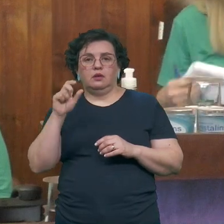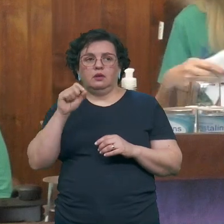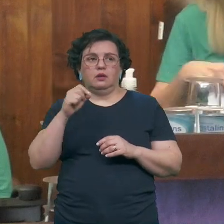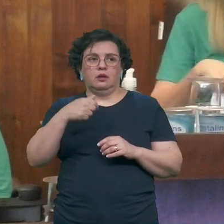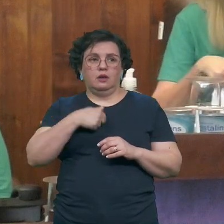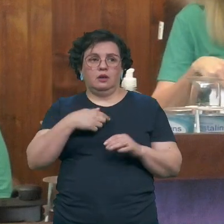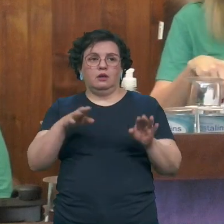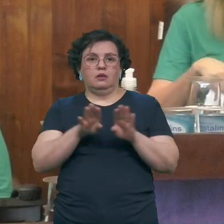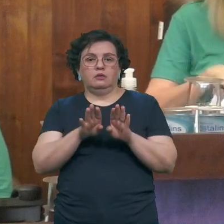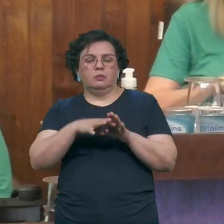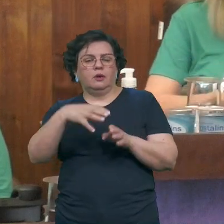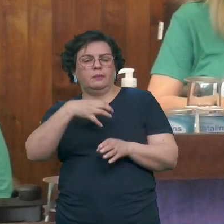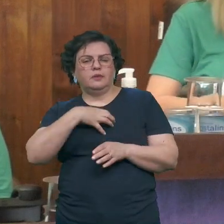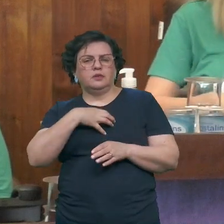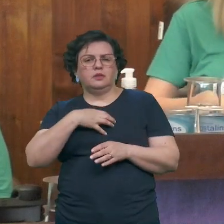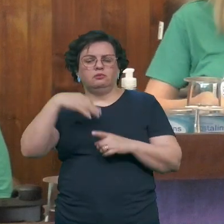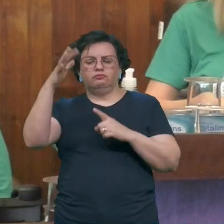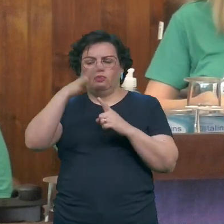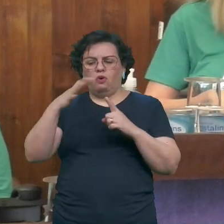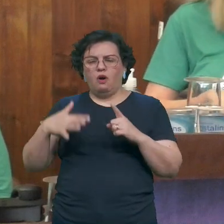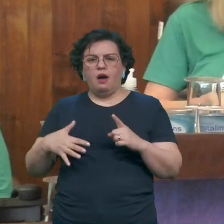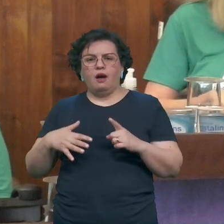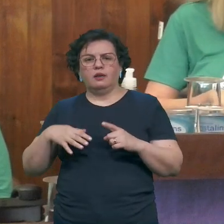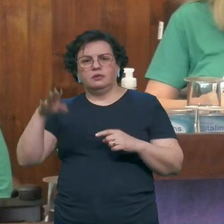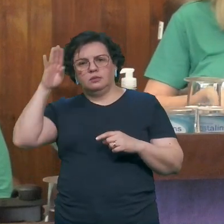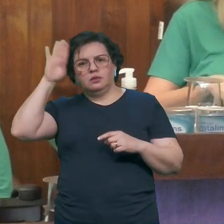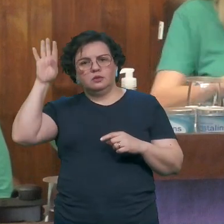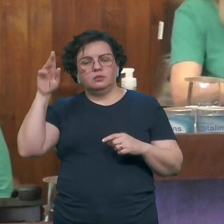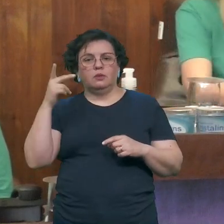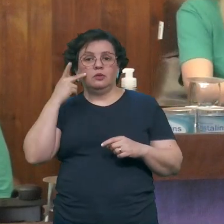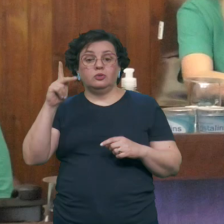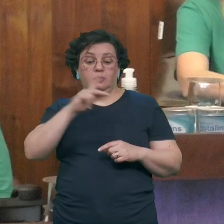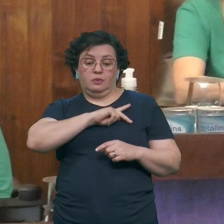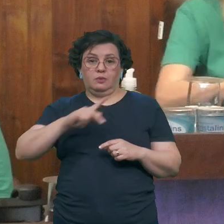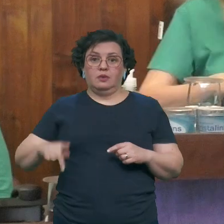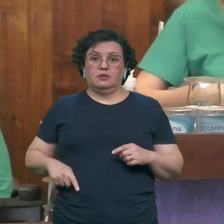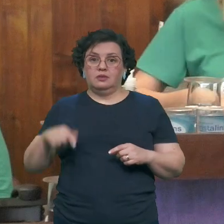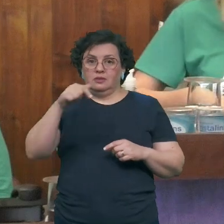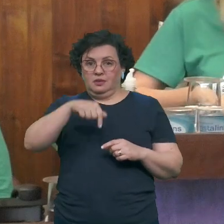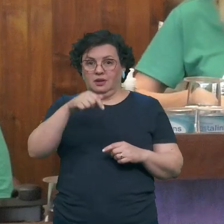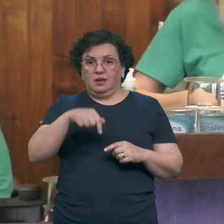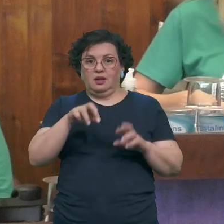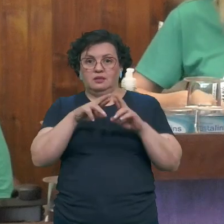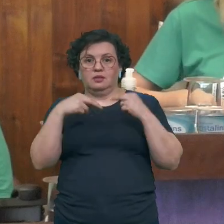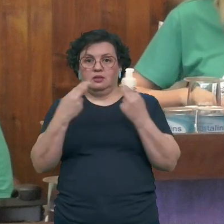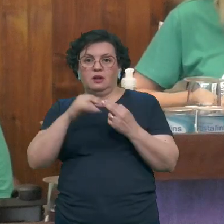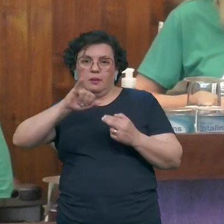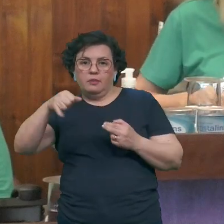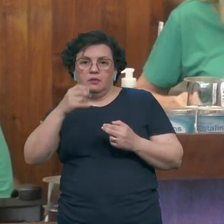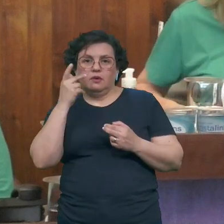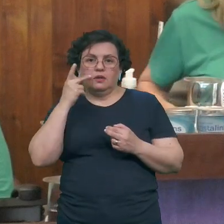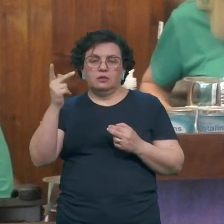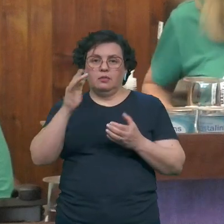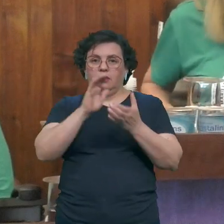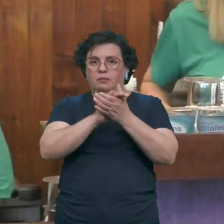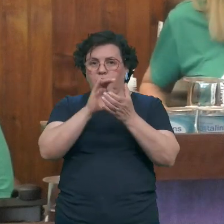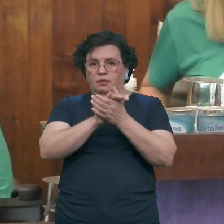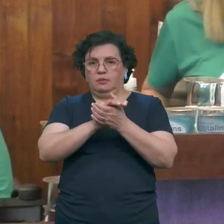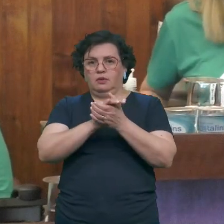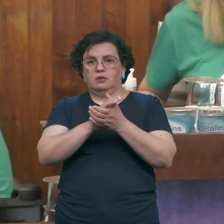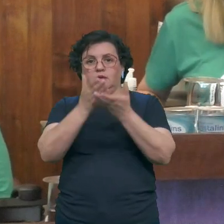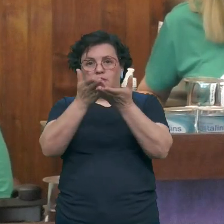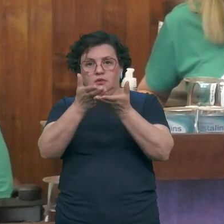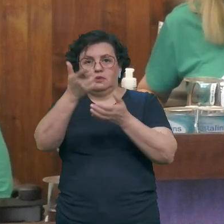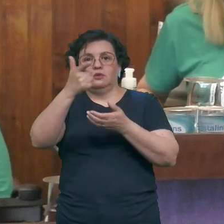que eu também me sinto honrada, principalmente em presidir essa sessão, Aproveito novamente para lhe parabenizar